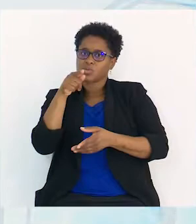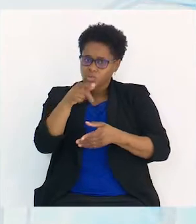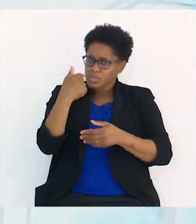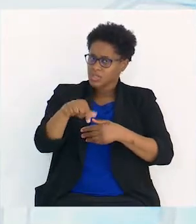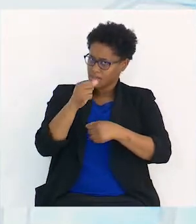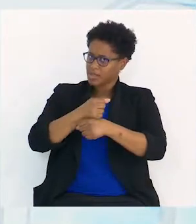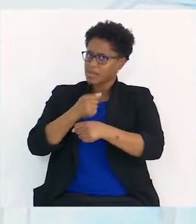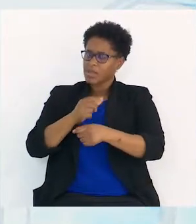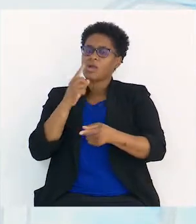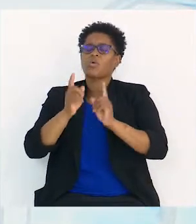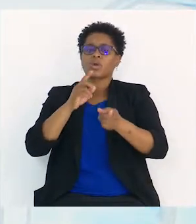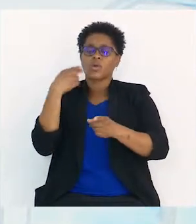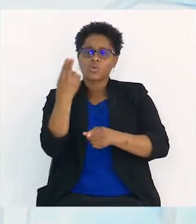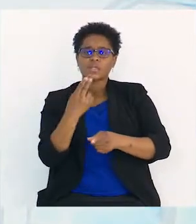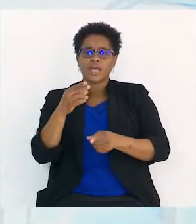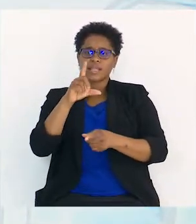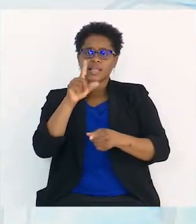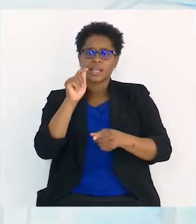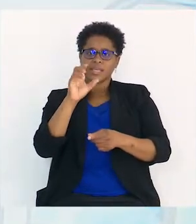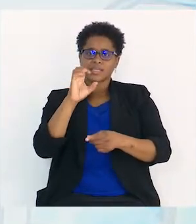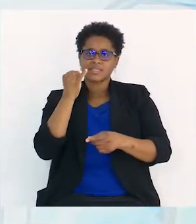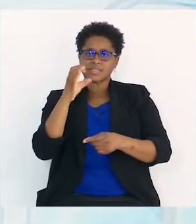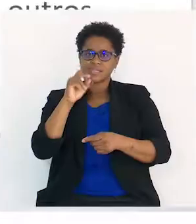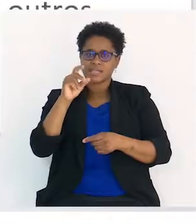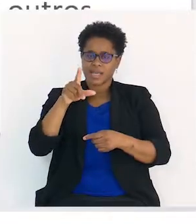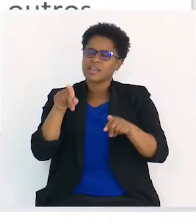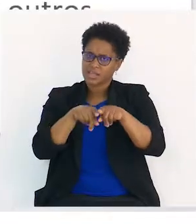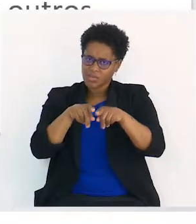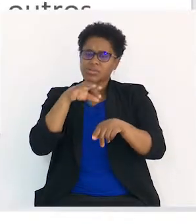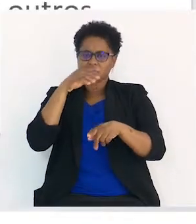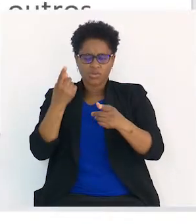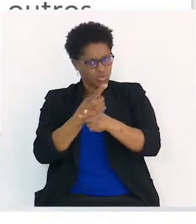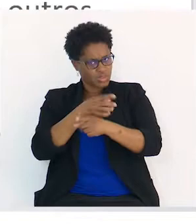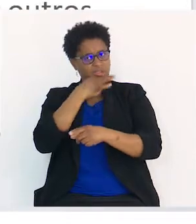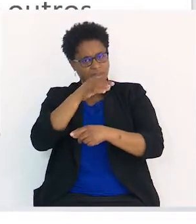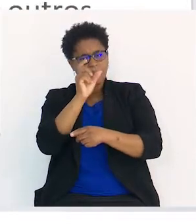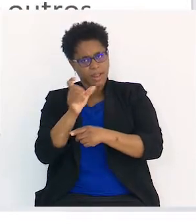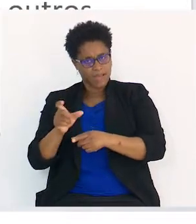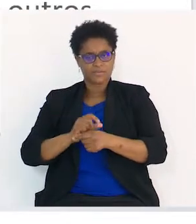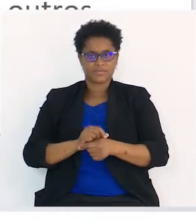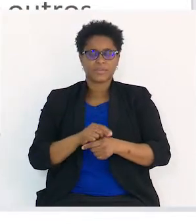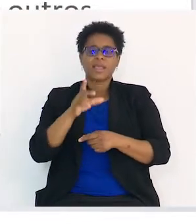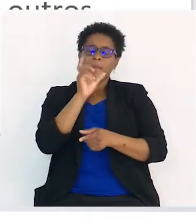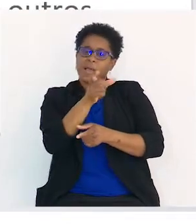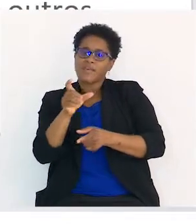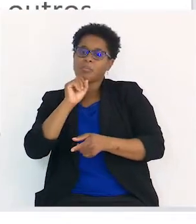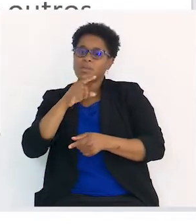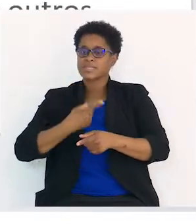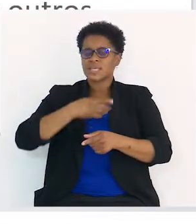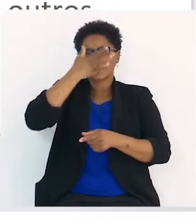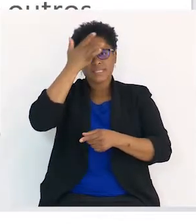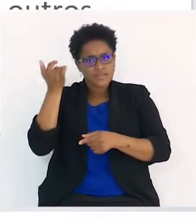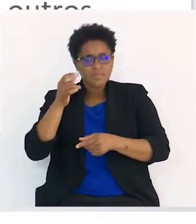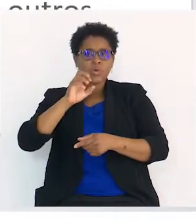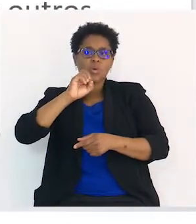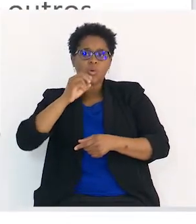unidade lexical, está bem? É a mesma coisa que dizer palavra. As palavras podem ser simples ou podem